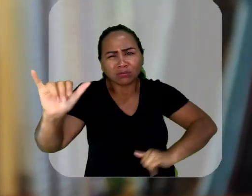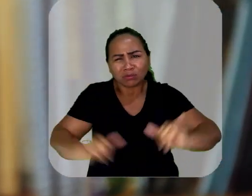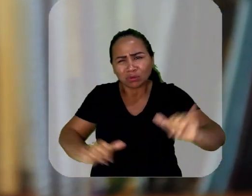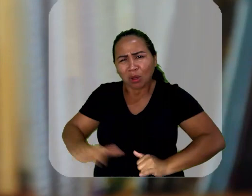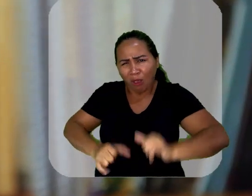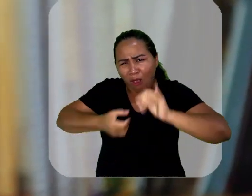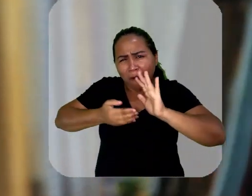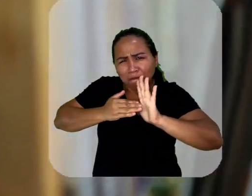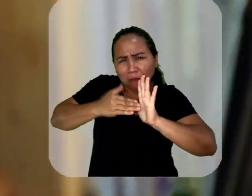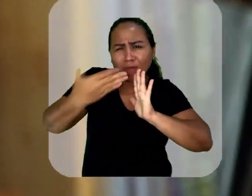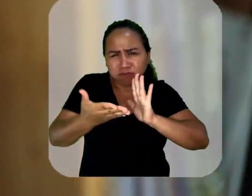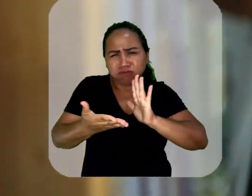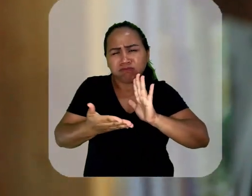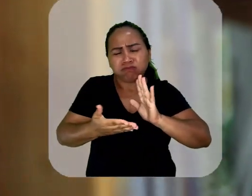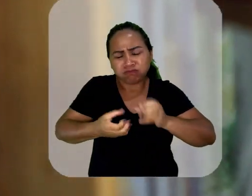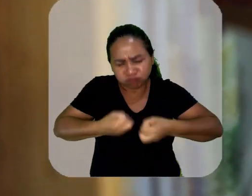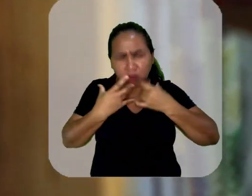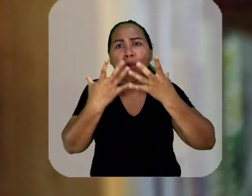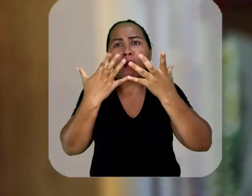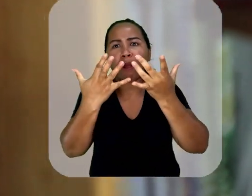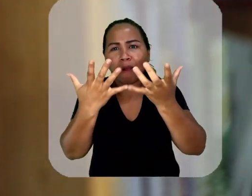para além dos meus poros.